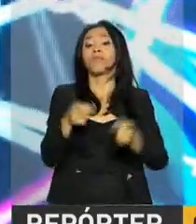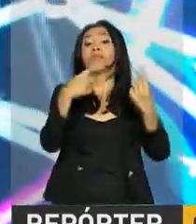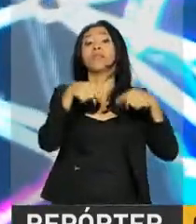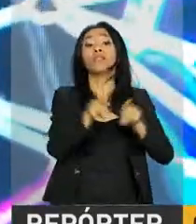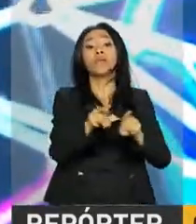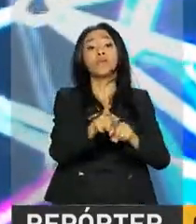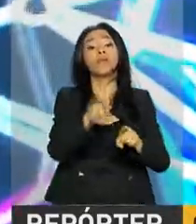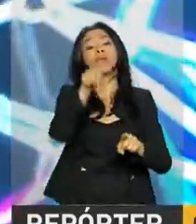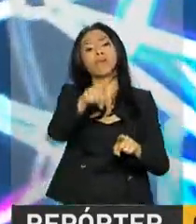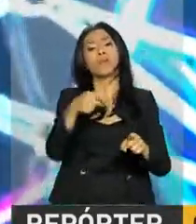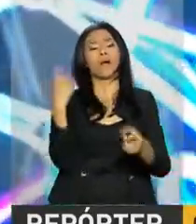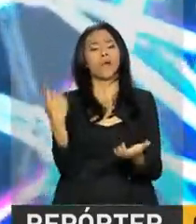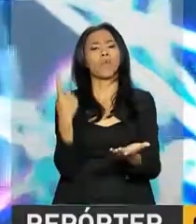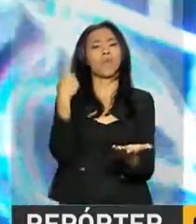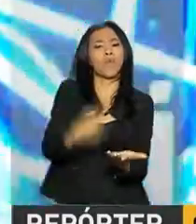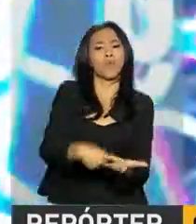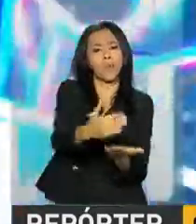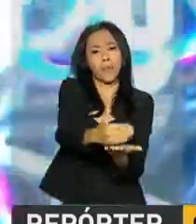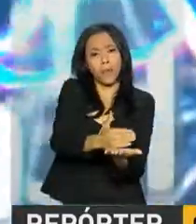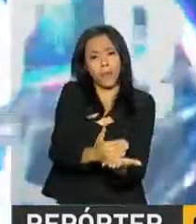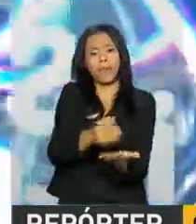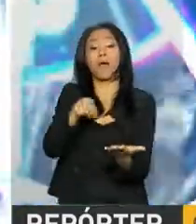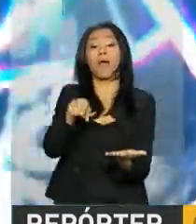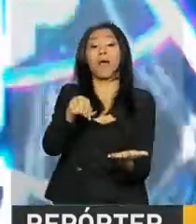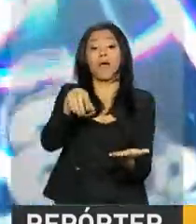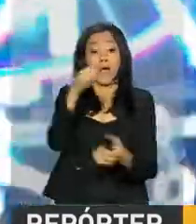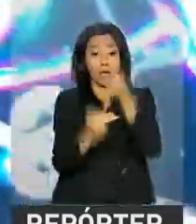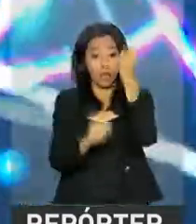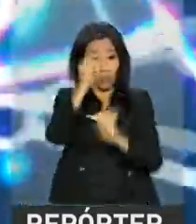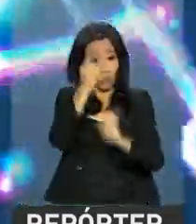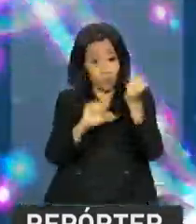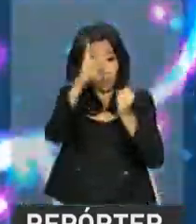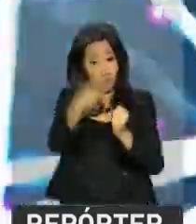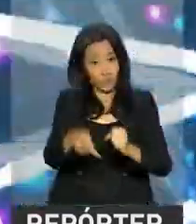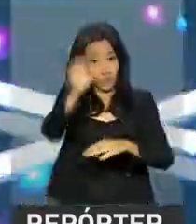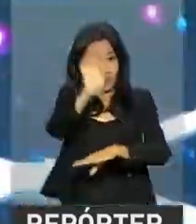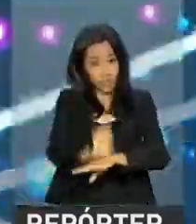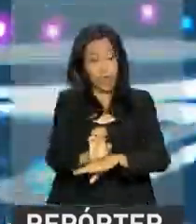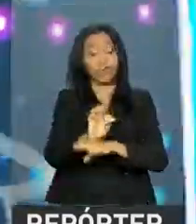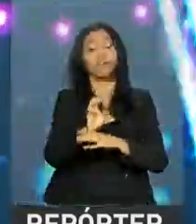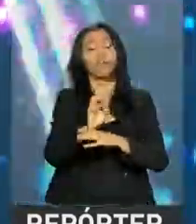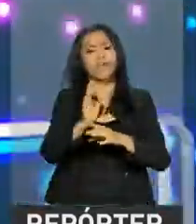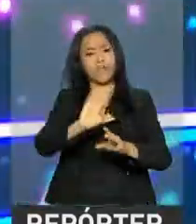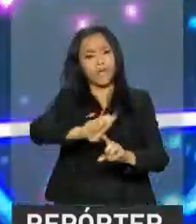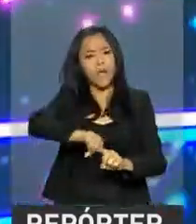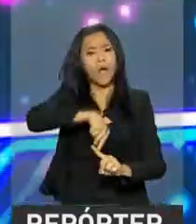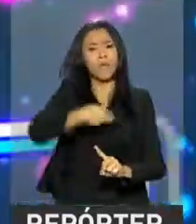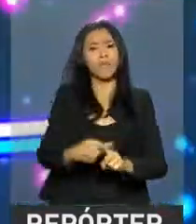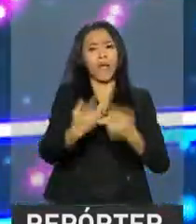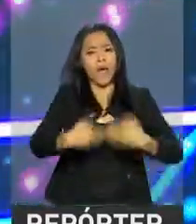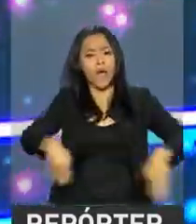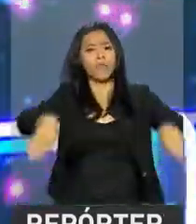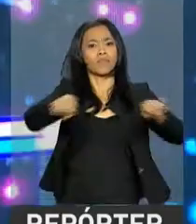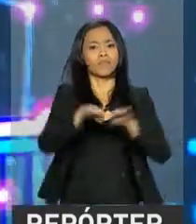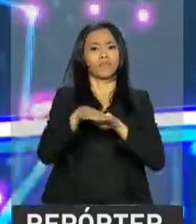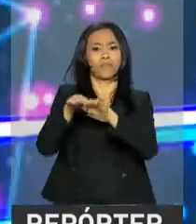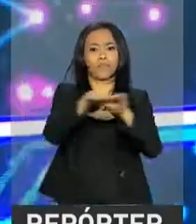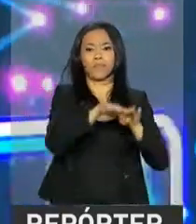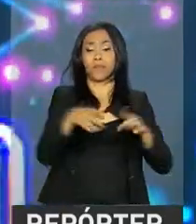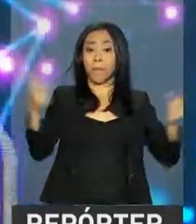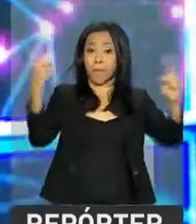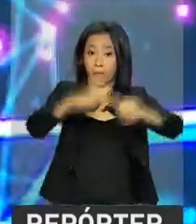agenda para fomentar a indústria 4.0 no estado e aumentar a competitividade o objetivo é implementar